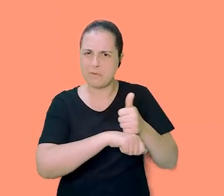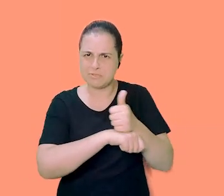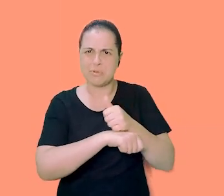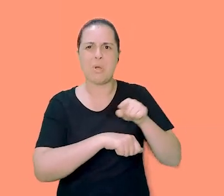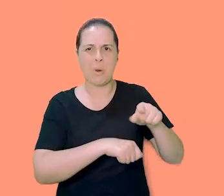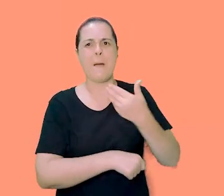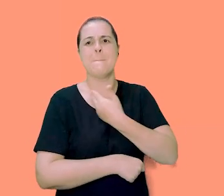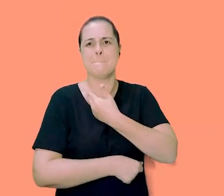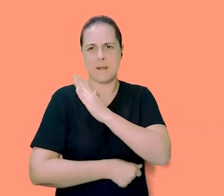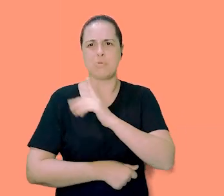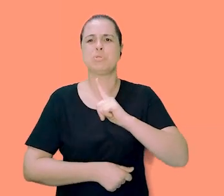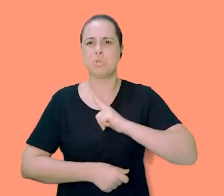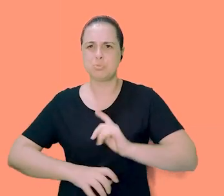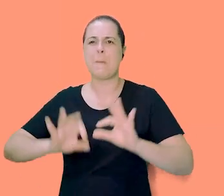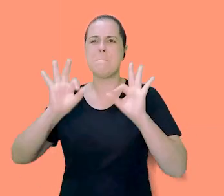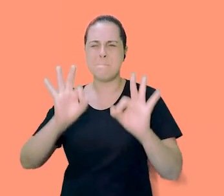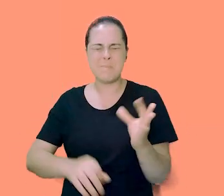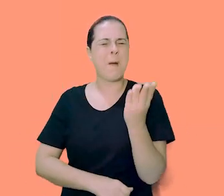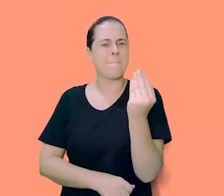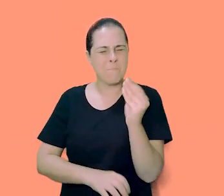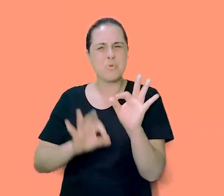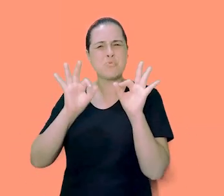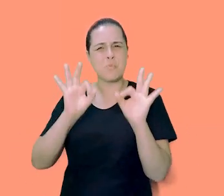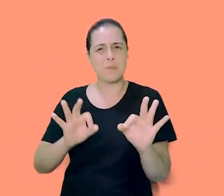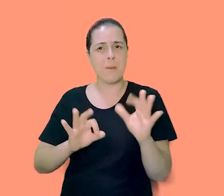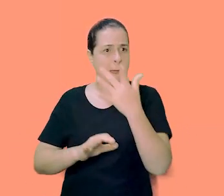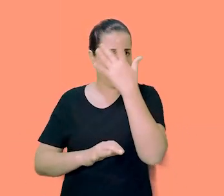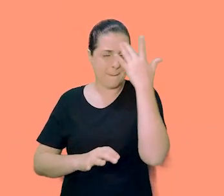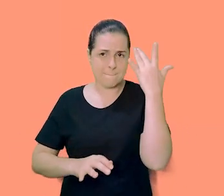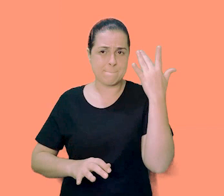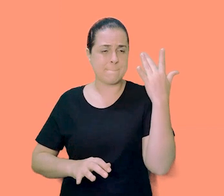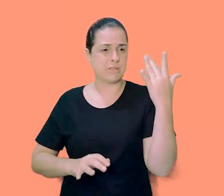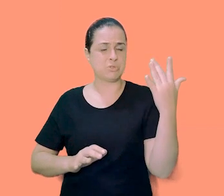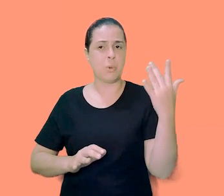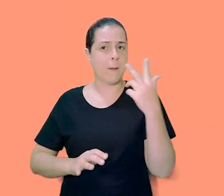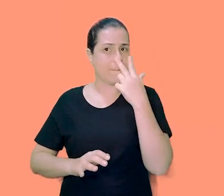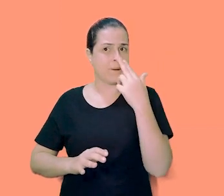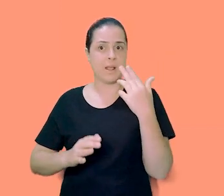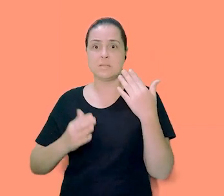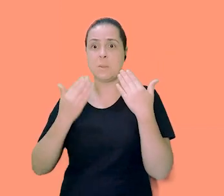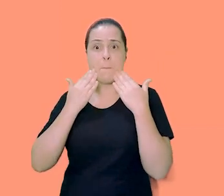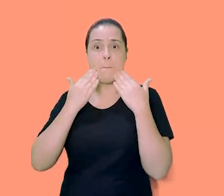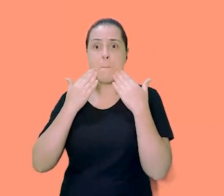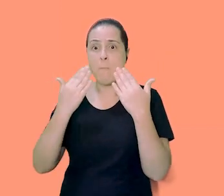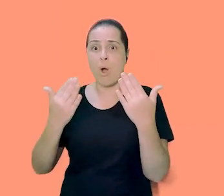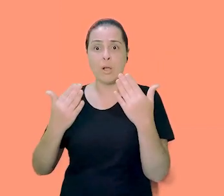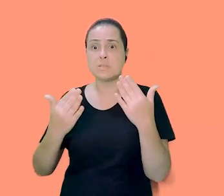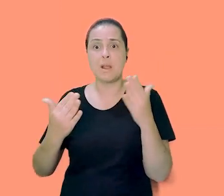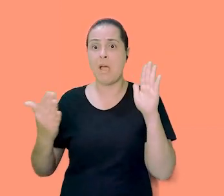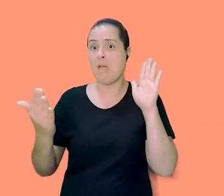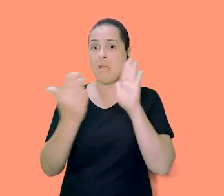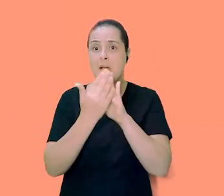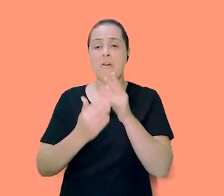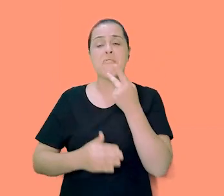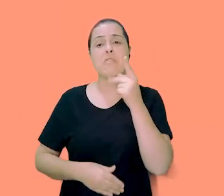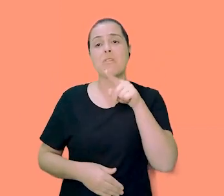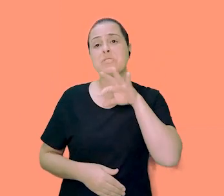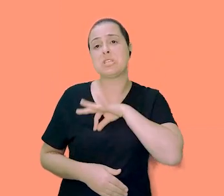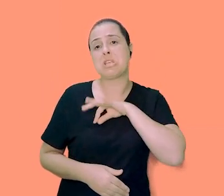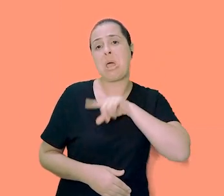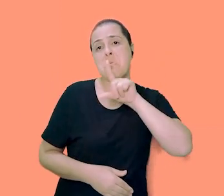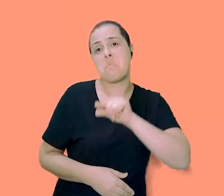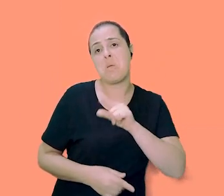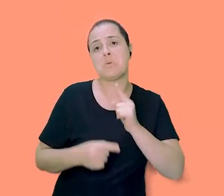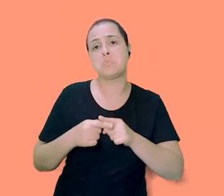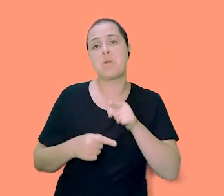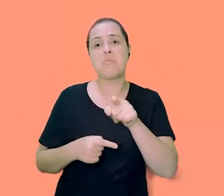preconceito mesmo. Né? É uma coisa de você descaradamente falarem que você vai ganhar menos porque você tem uma deficiência. É uma